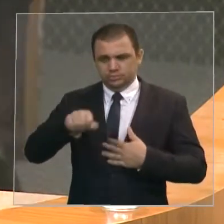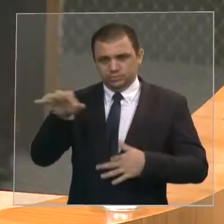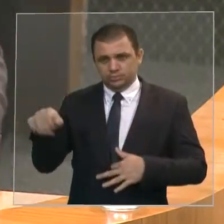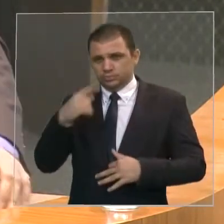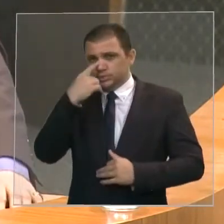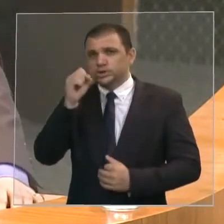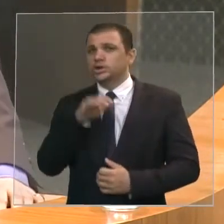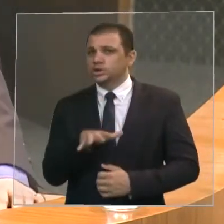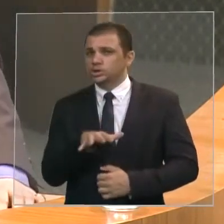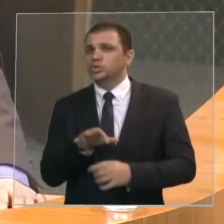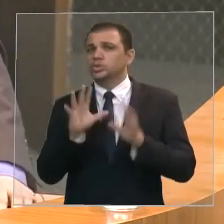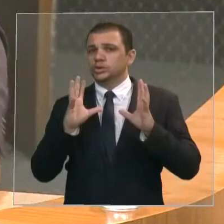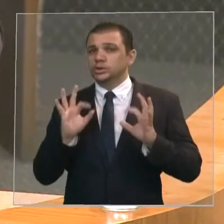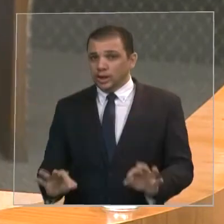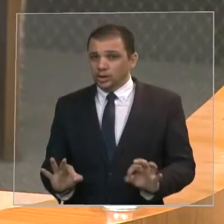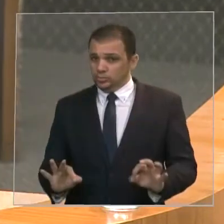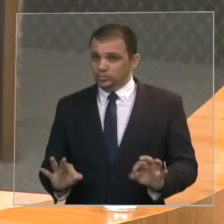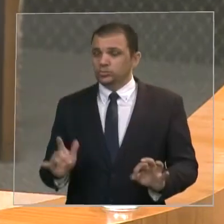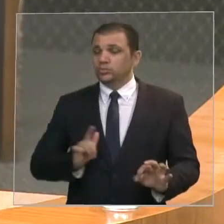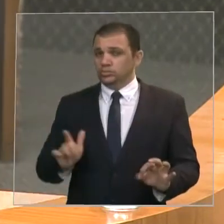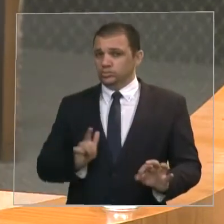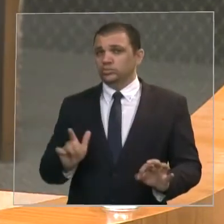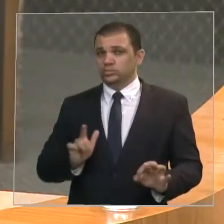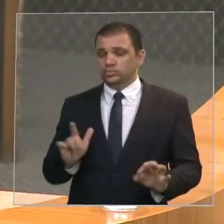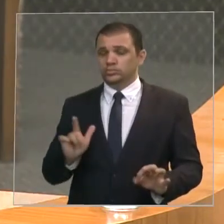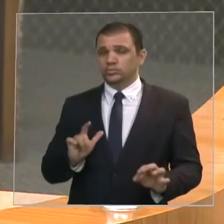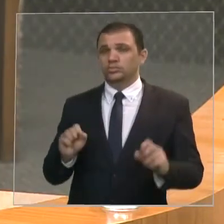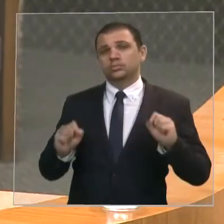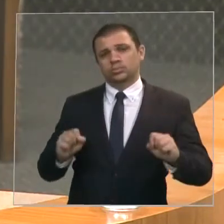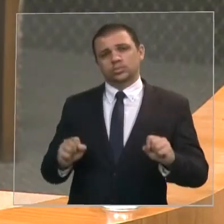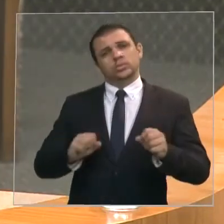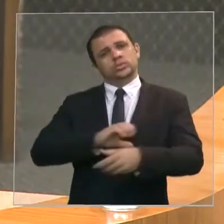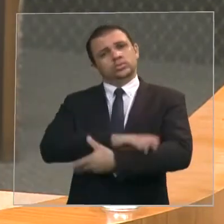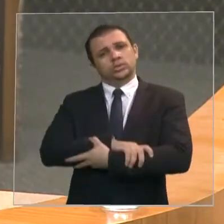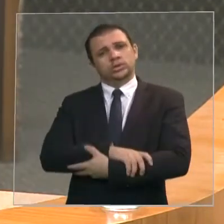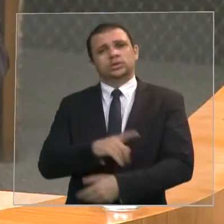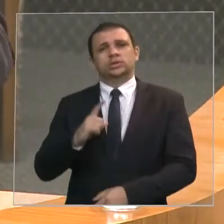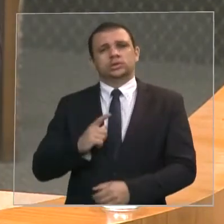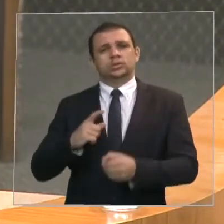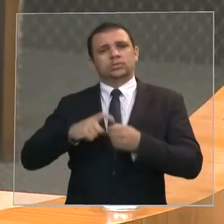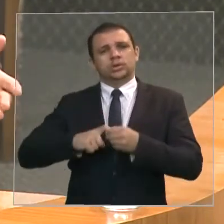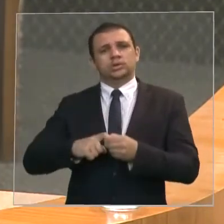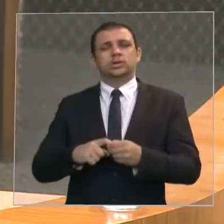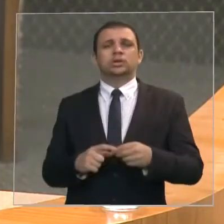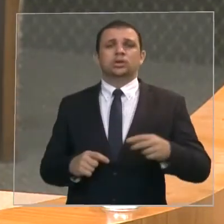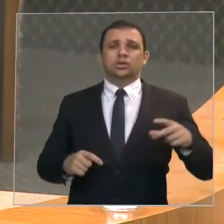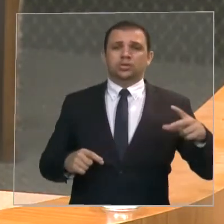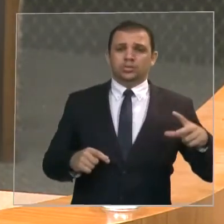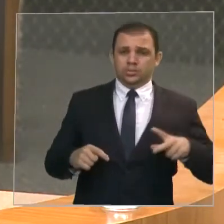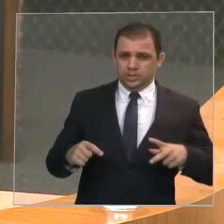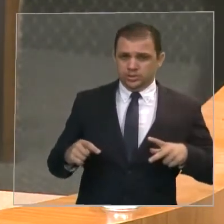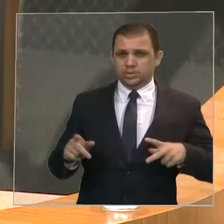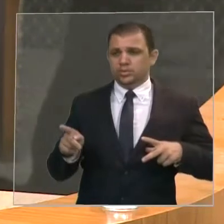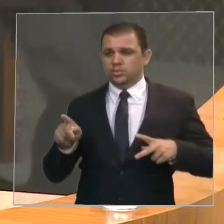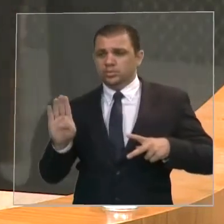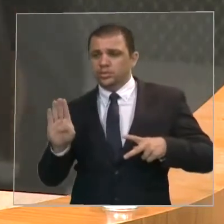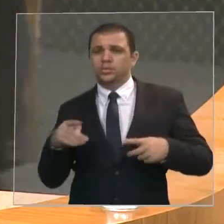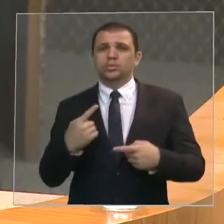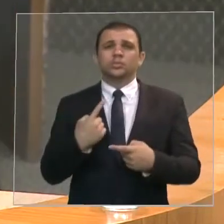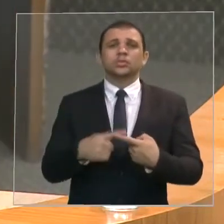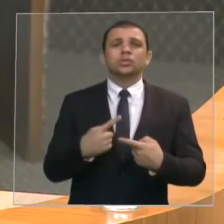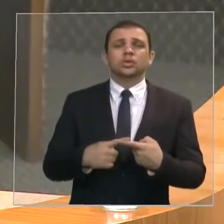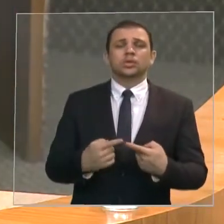podem coletar esse material e pode ser feita uma parceria público-privado, porque o Estado não consegue, deputado Edivaldo. Como é que o Estado